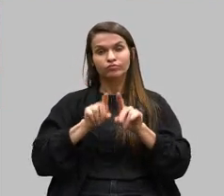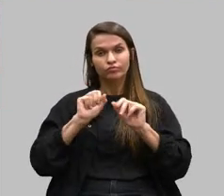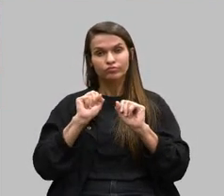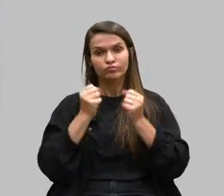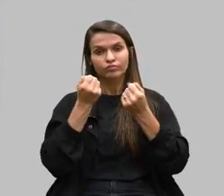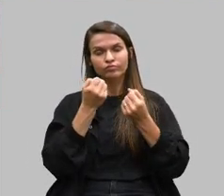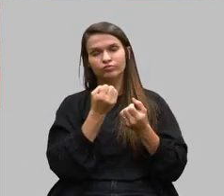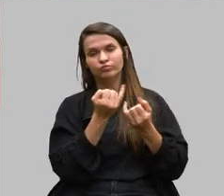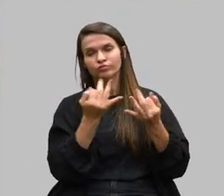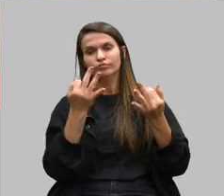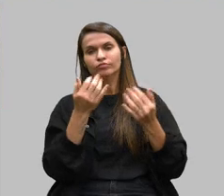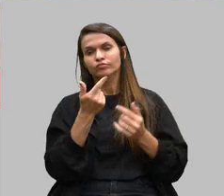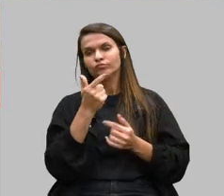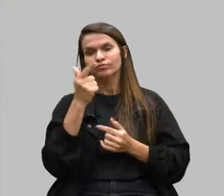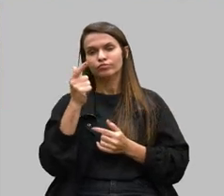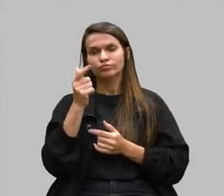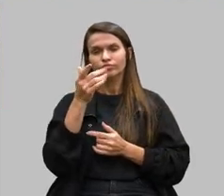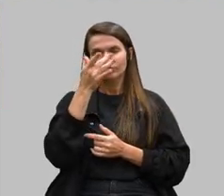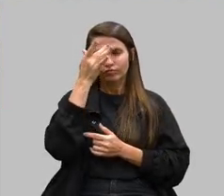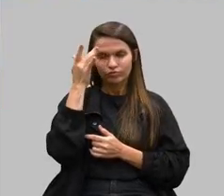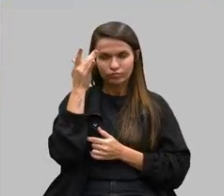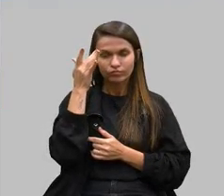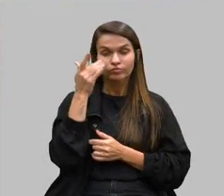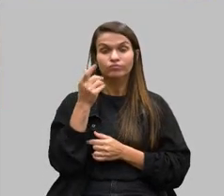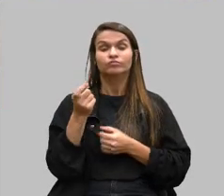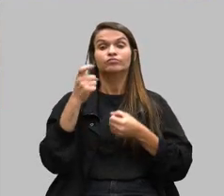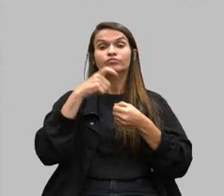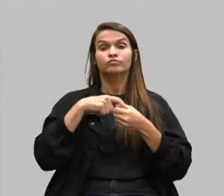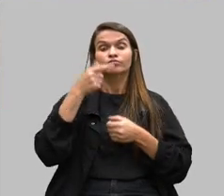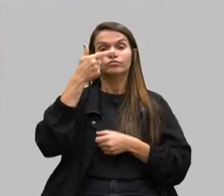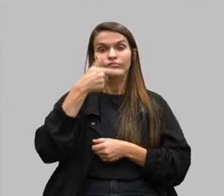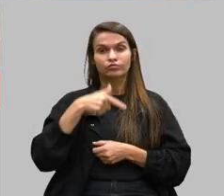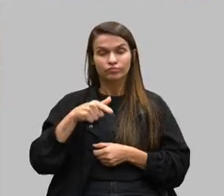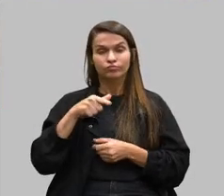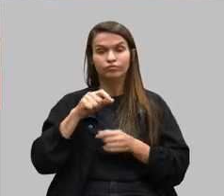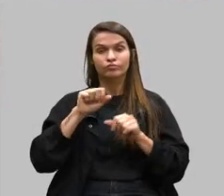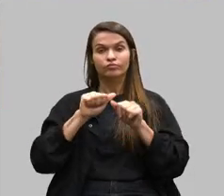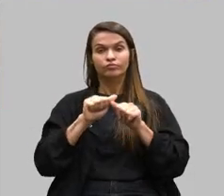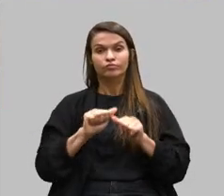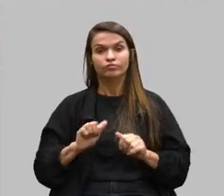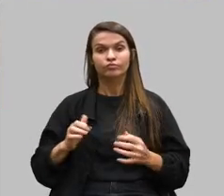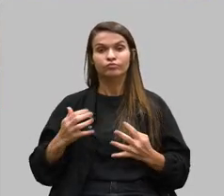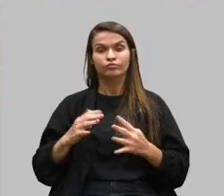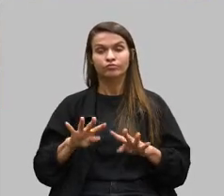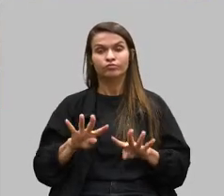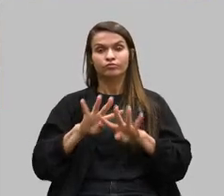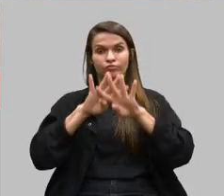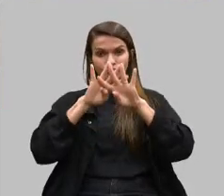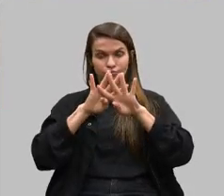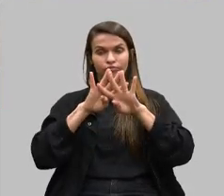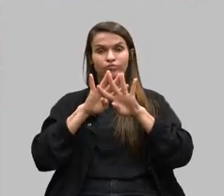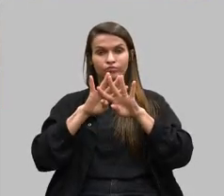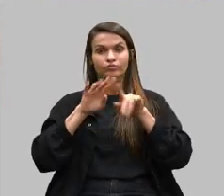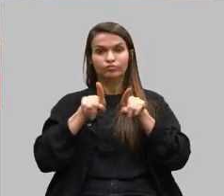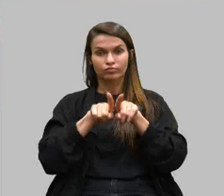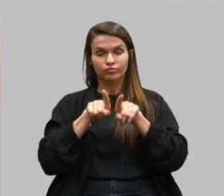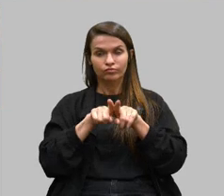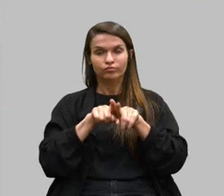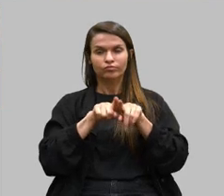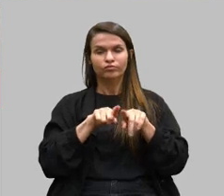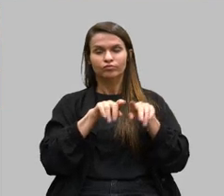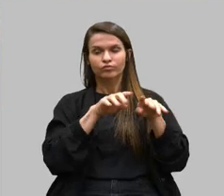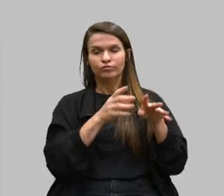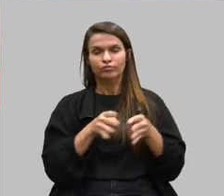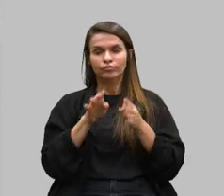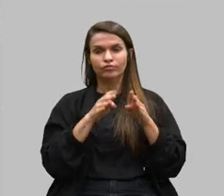vários outros falantes isso voltando novamente pro agronegócio voltando novamente paraa produção agropecuária nós gostaríamos